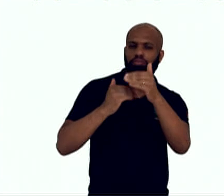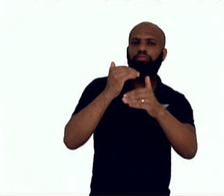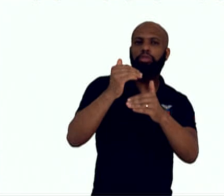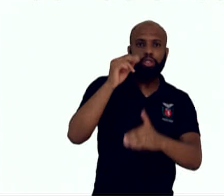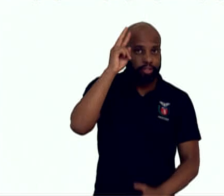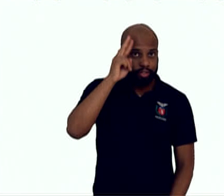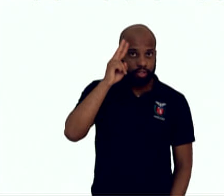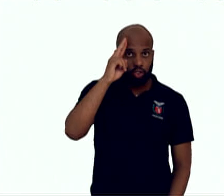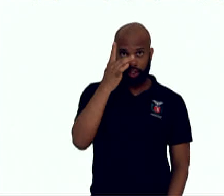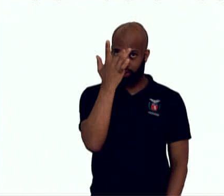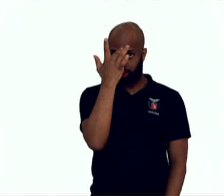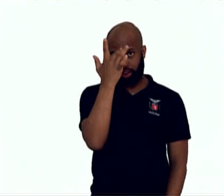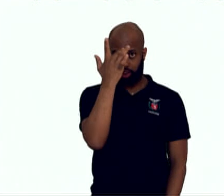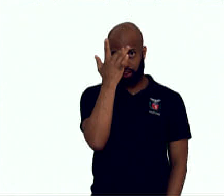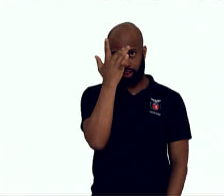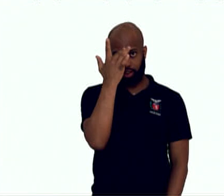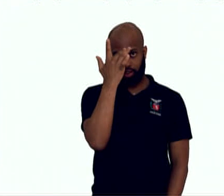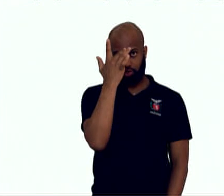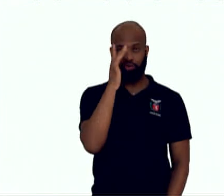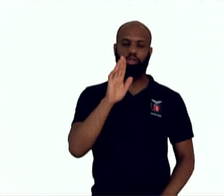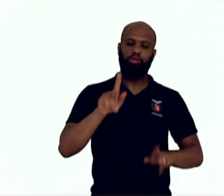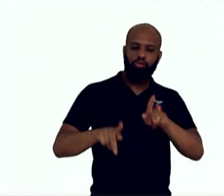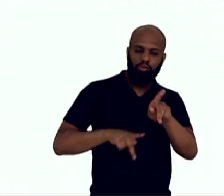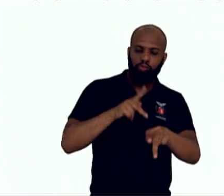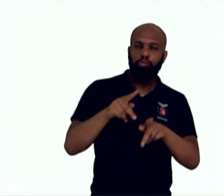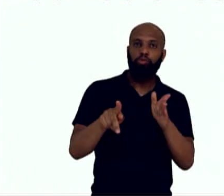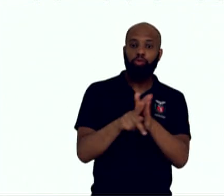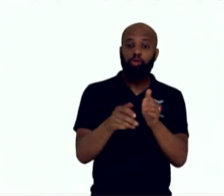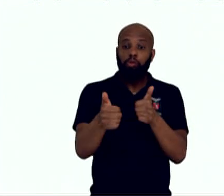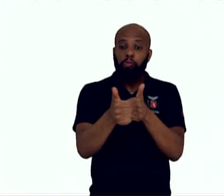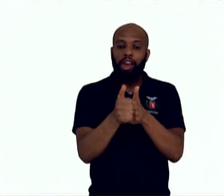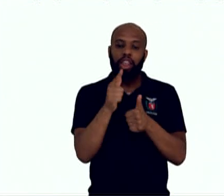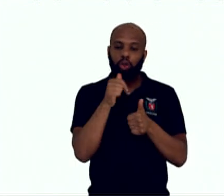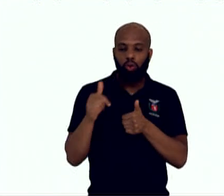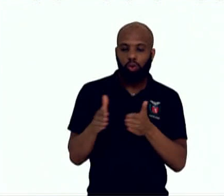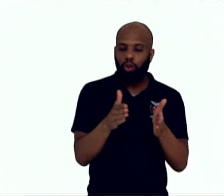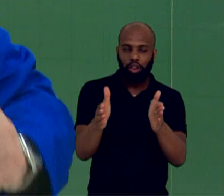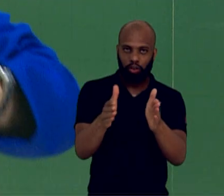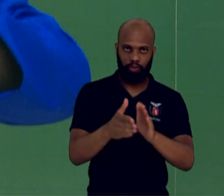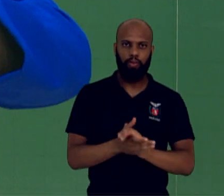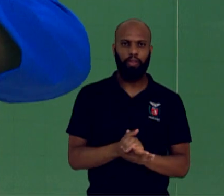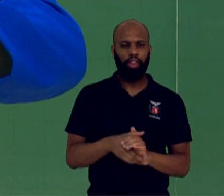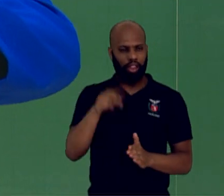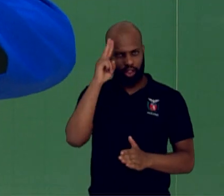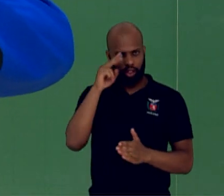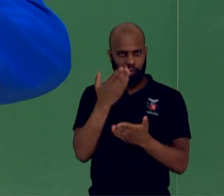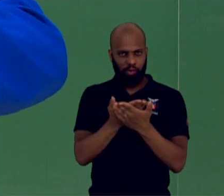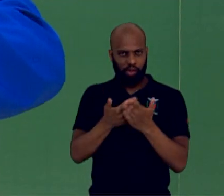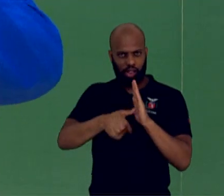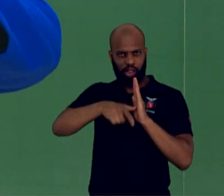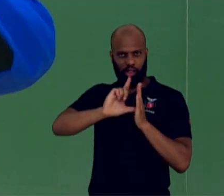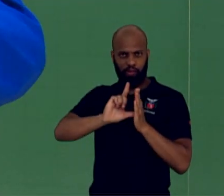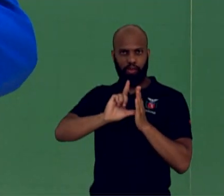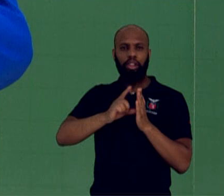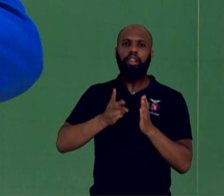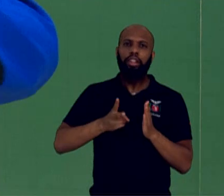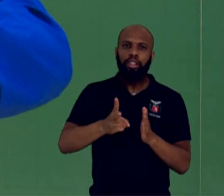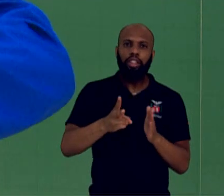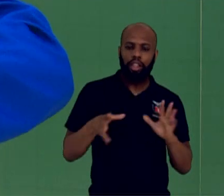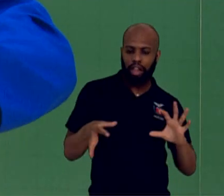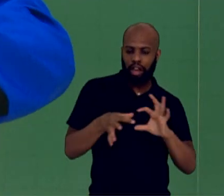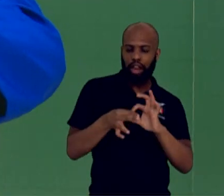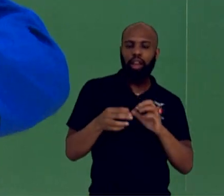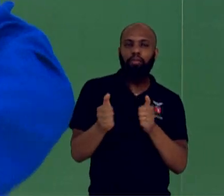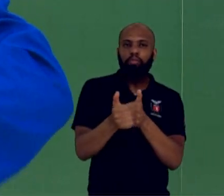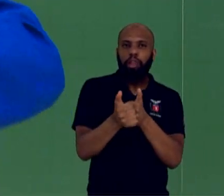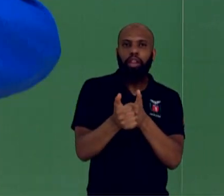desenvolvimento histórico da Índia enquanto uma civilização fluvial. Lembrado desse termo nas aulas passadas? Civilização fluvial, sempre ligada a um